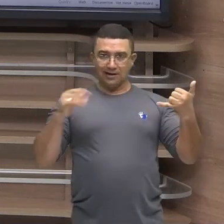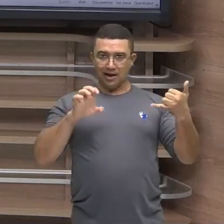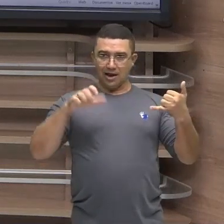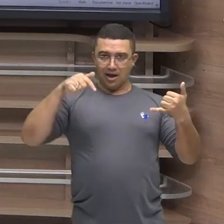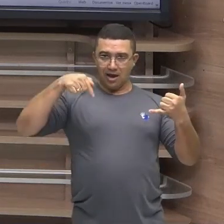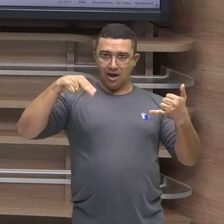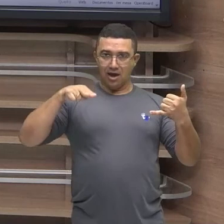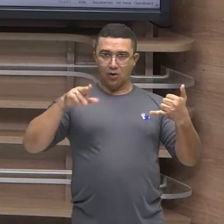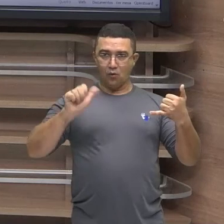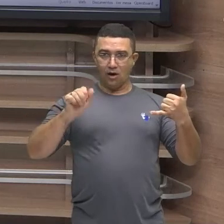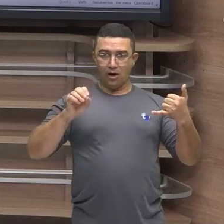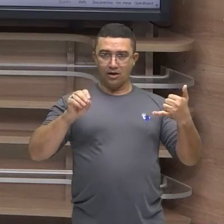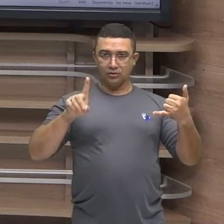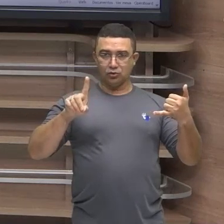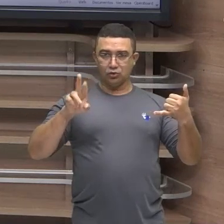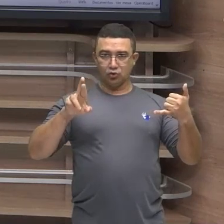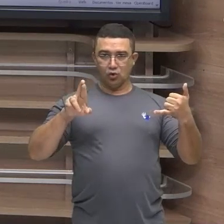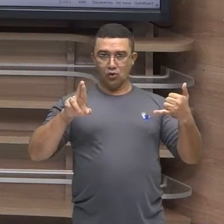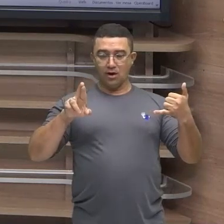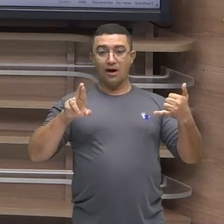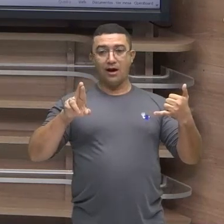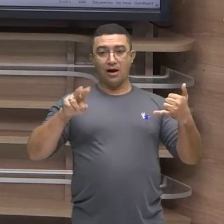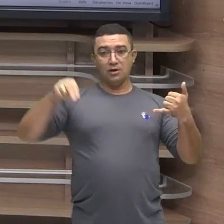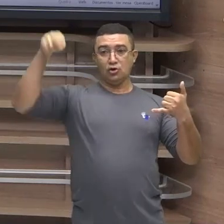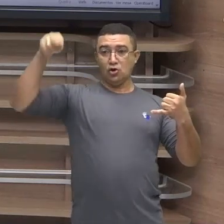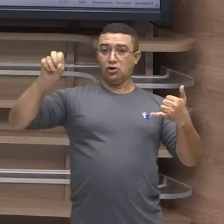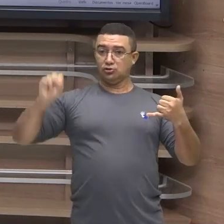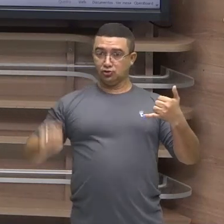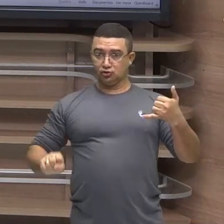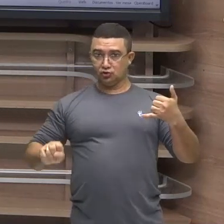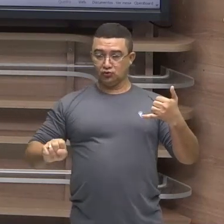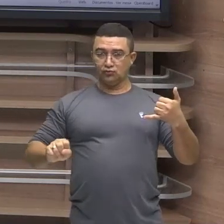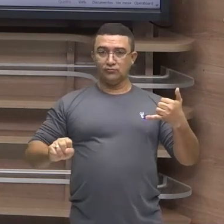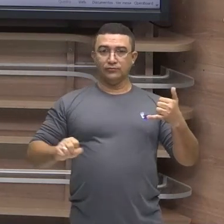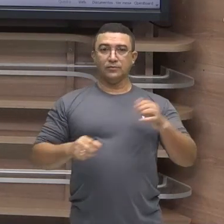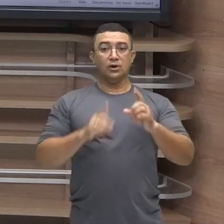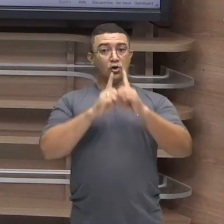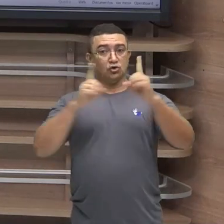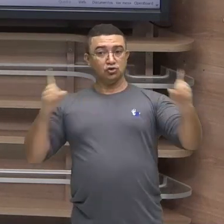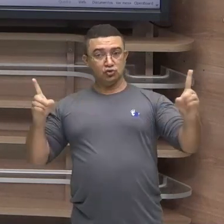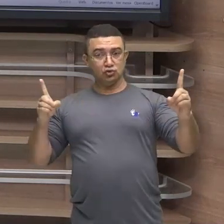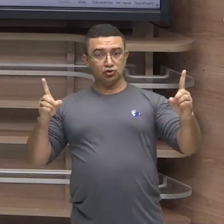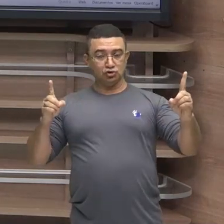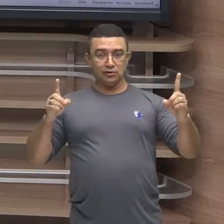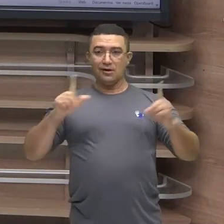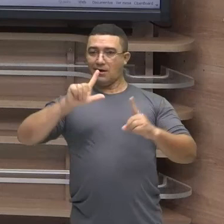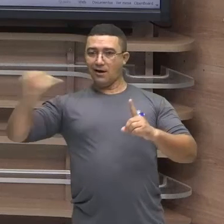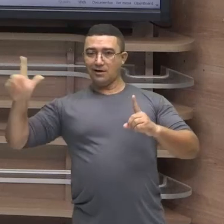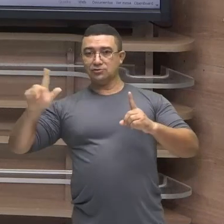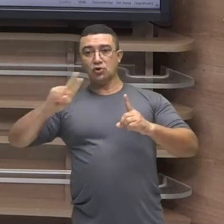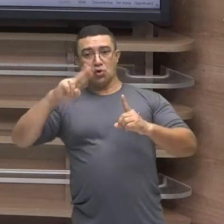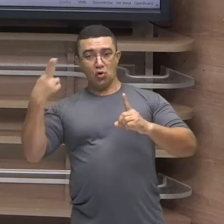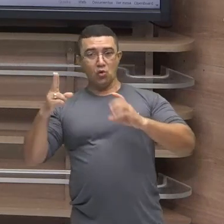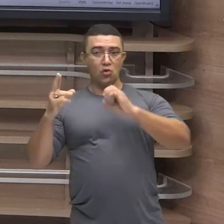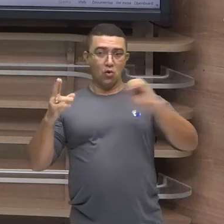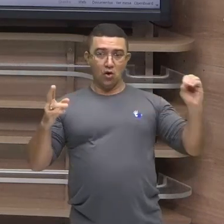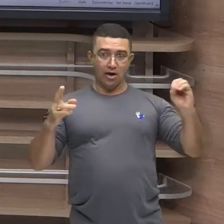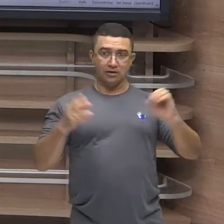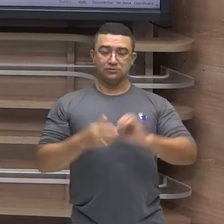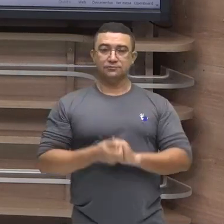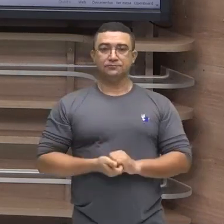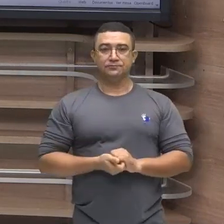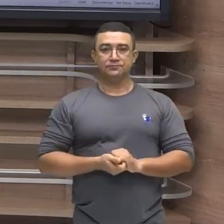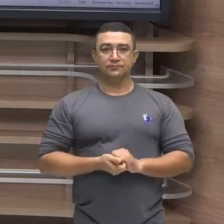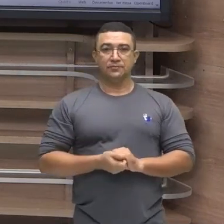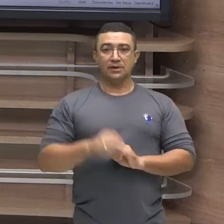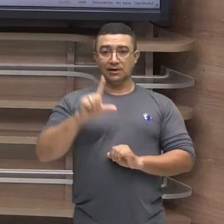ou no sul, e depois a longitude, se você está do lado leste ou do lado oeste, tá bom? A nossa